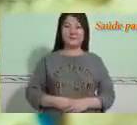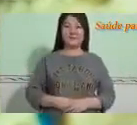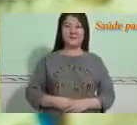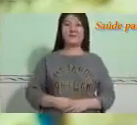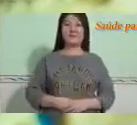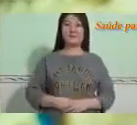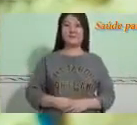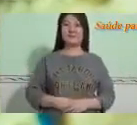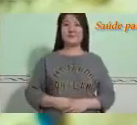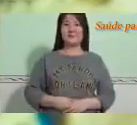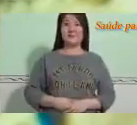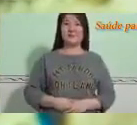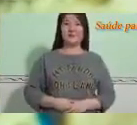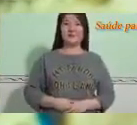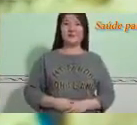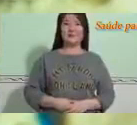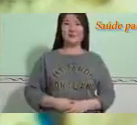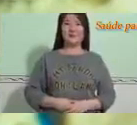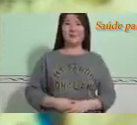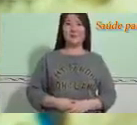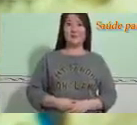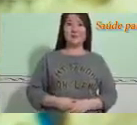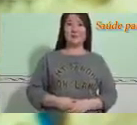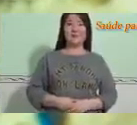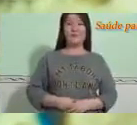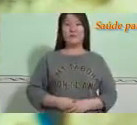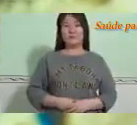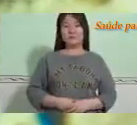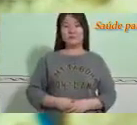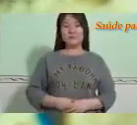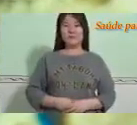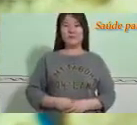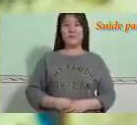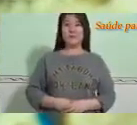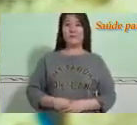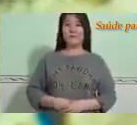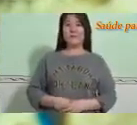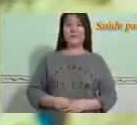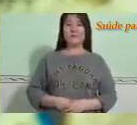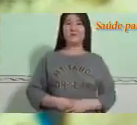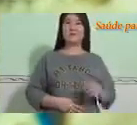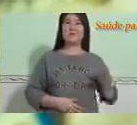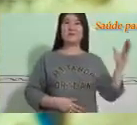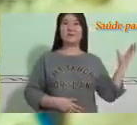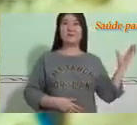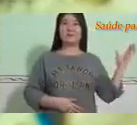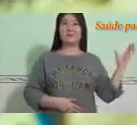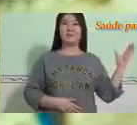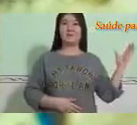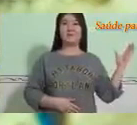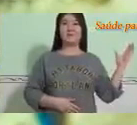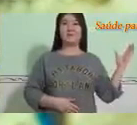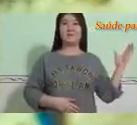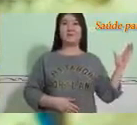OSFETOSDAS nanopartículas magnéticas e fotoluminescentes, que emitem uma radiação luminosa,